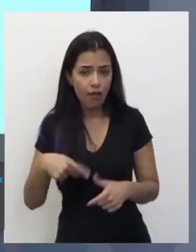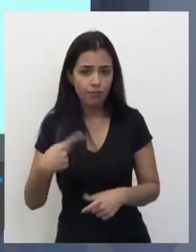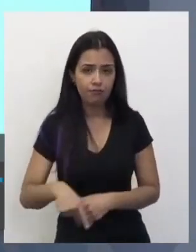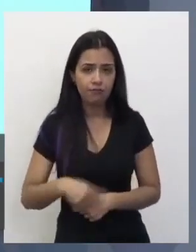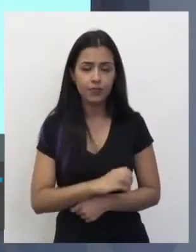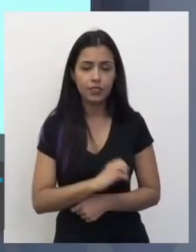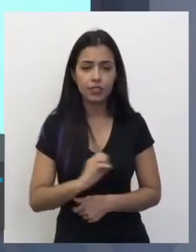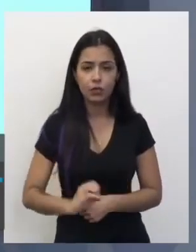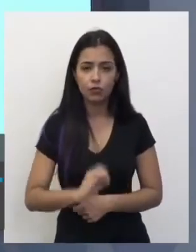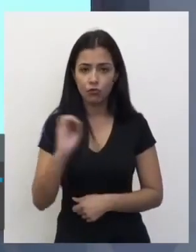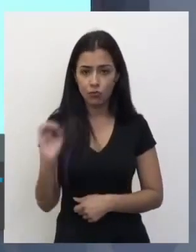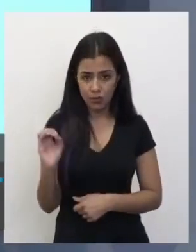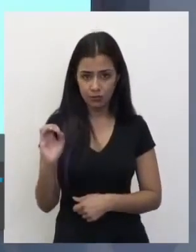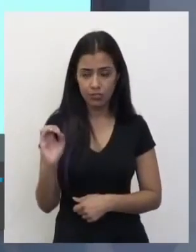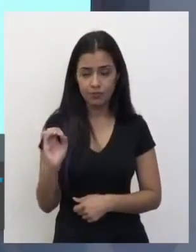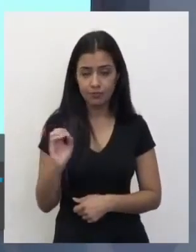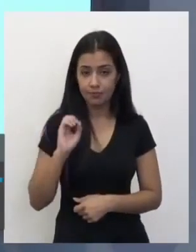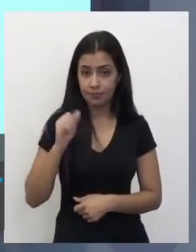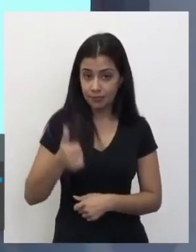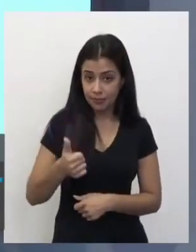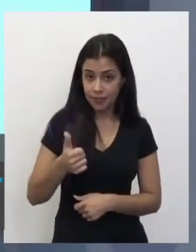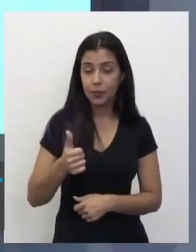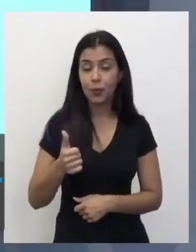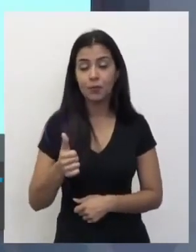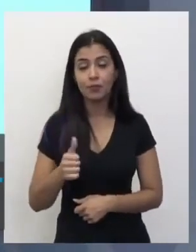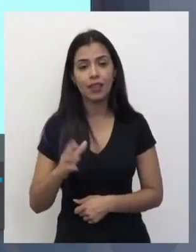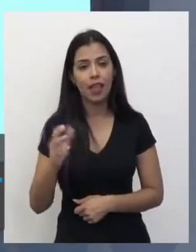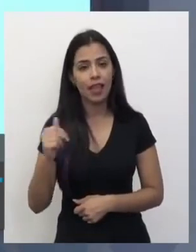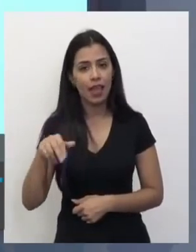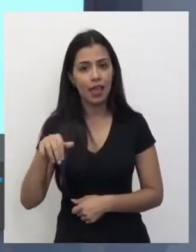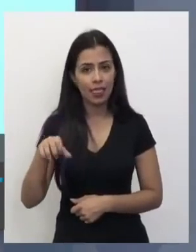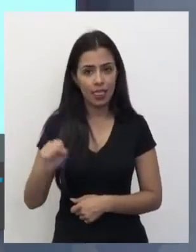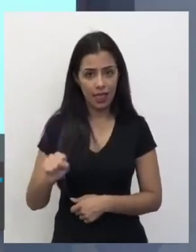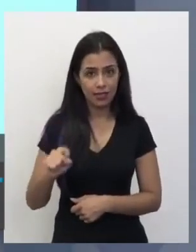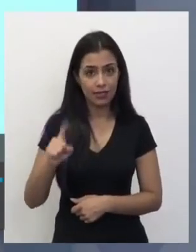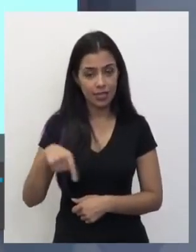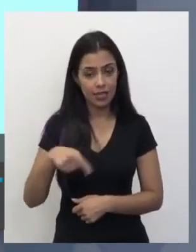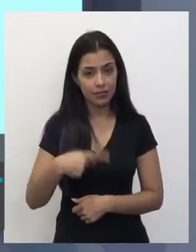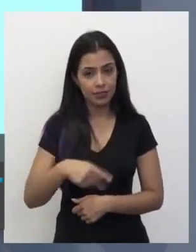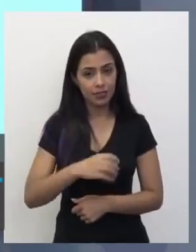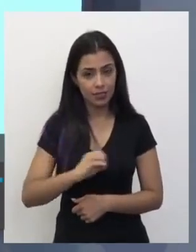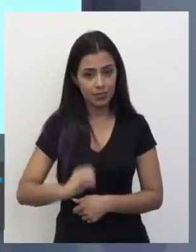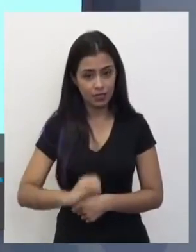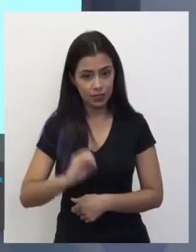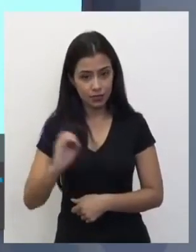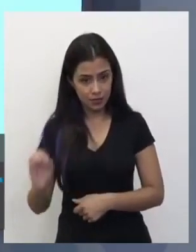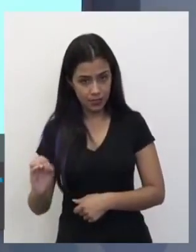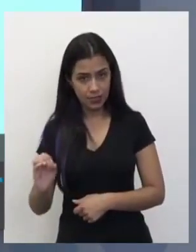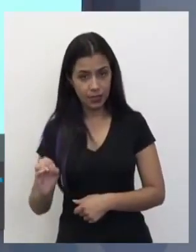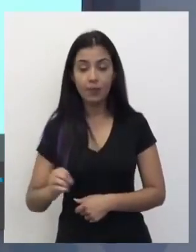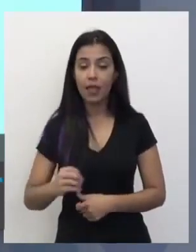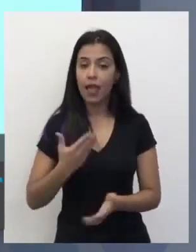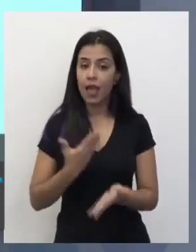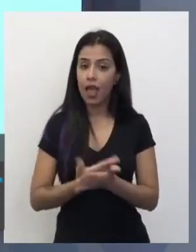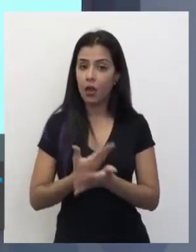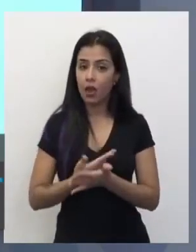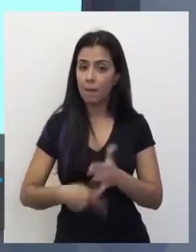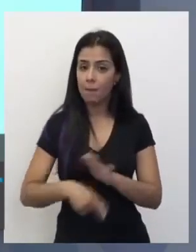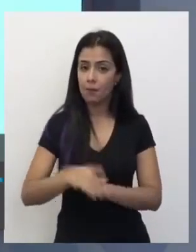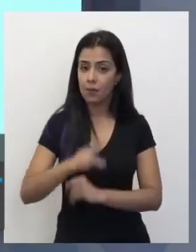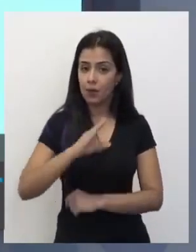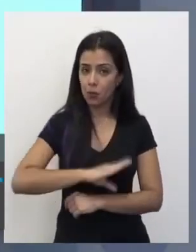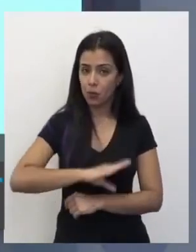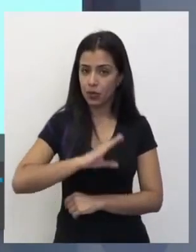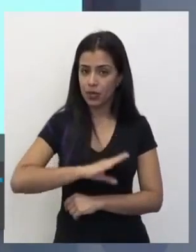entrevista, ok? Então, esses são os canais: Centro de Mídias, local que eu fiz a entrevista para a aula de língua portuguesa,